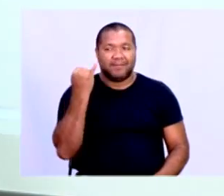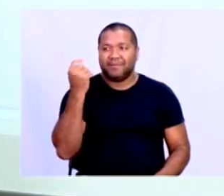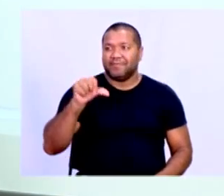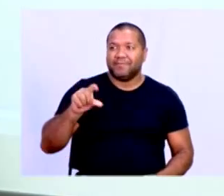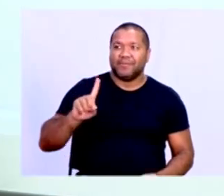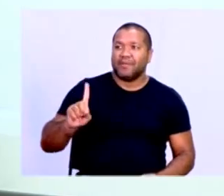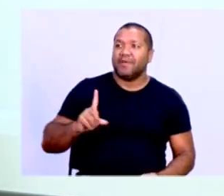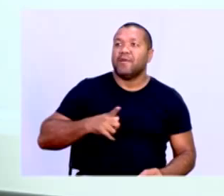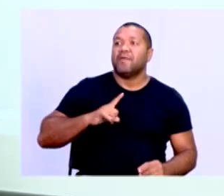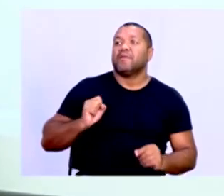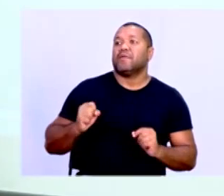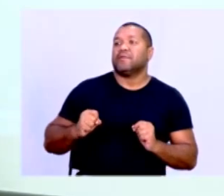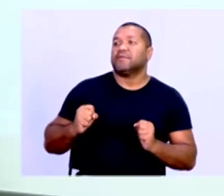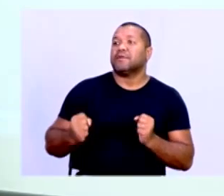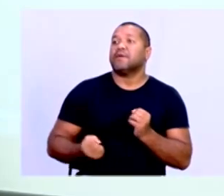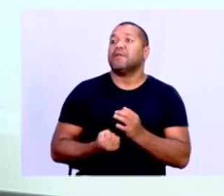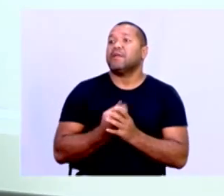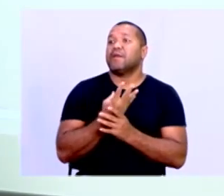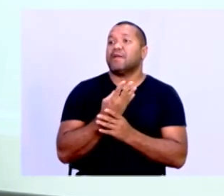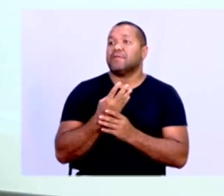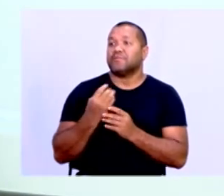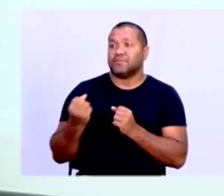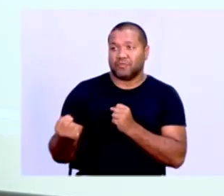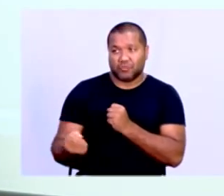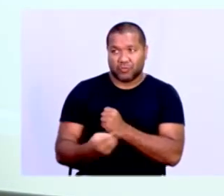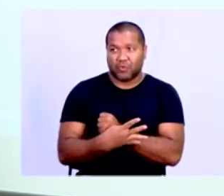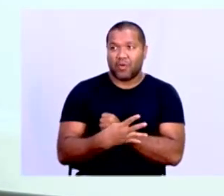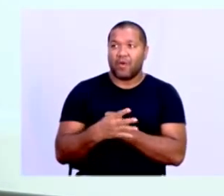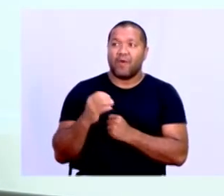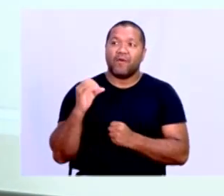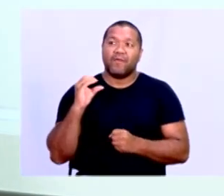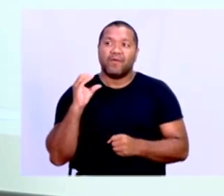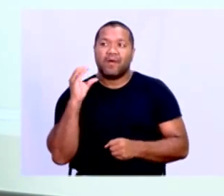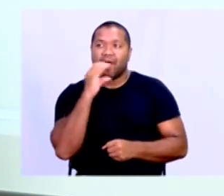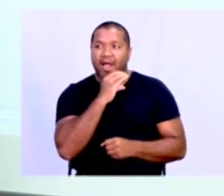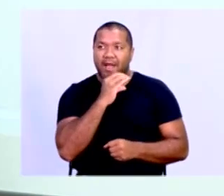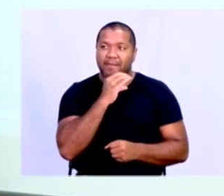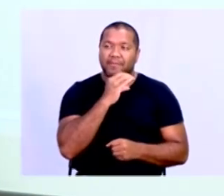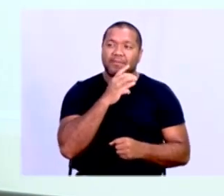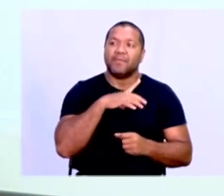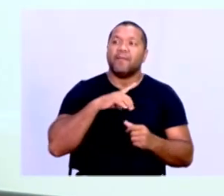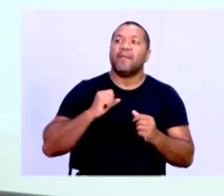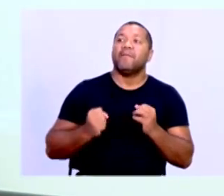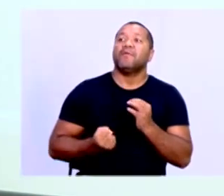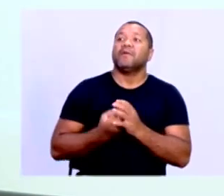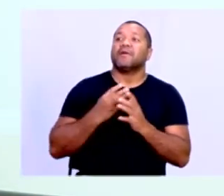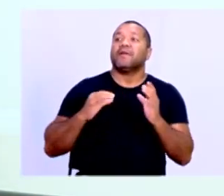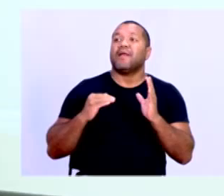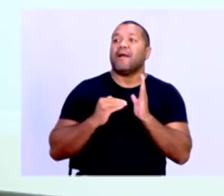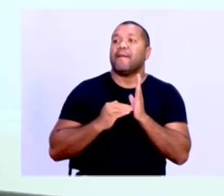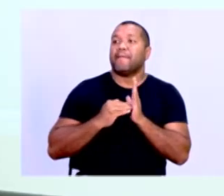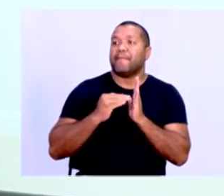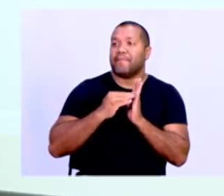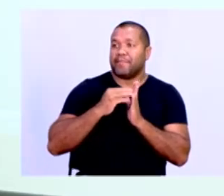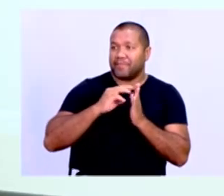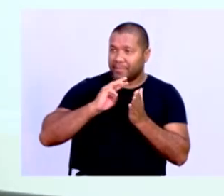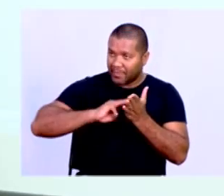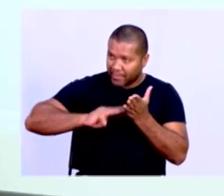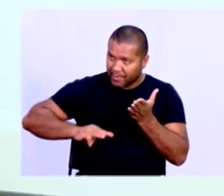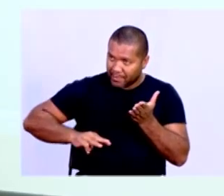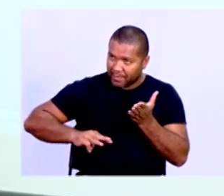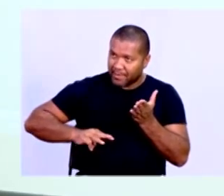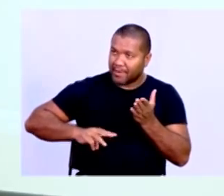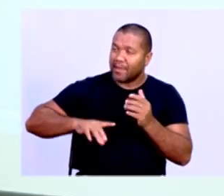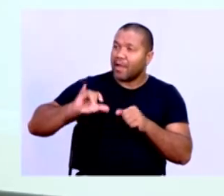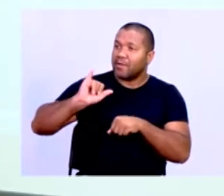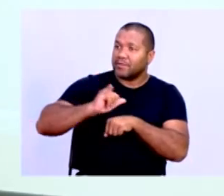então eles fizeram um manifesto ágil para que desenvolvesse melhores metodologias,